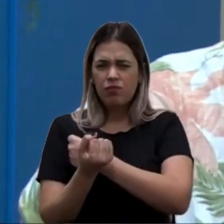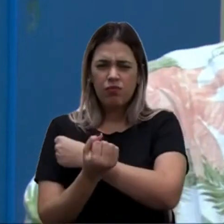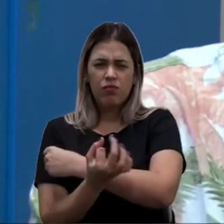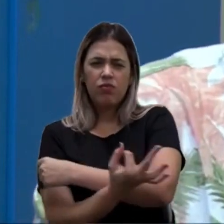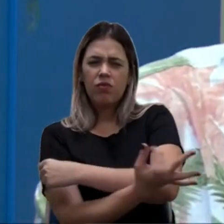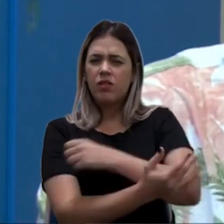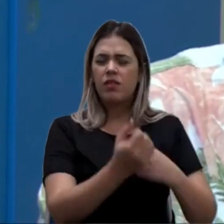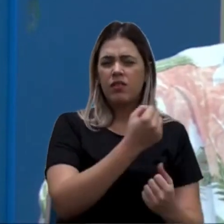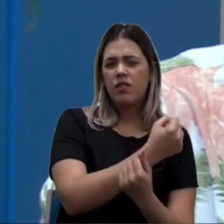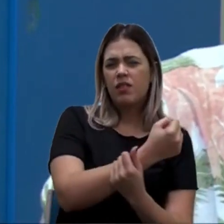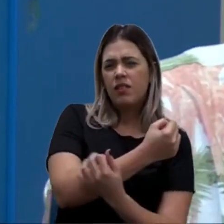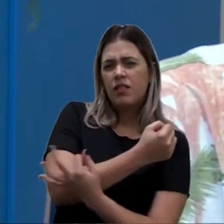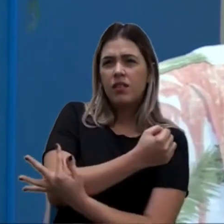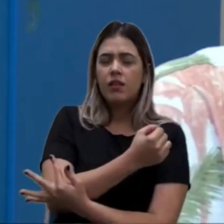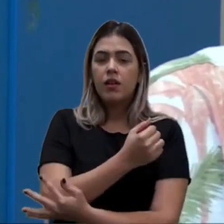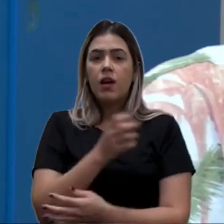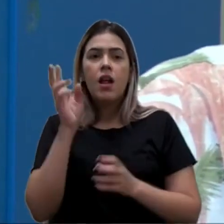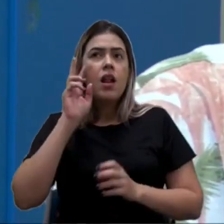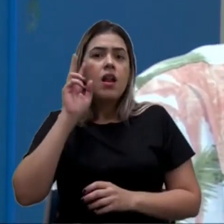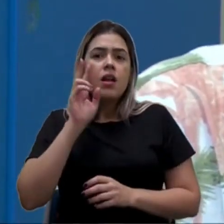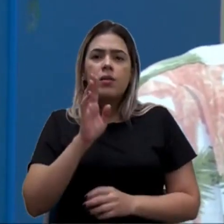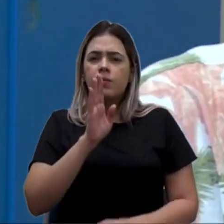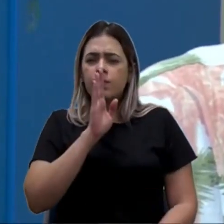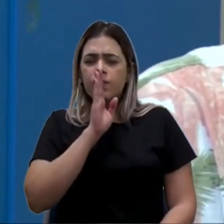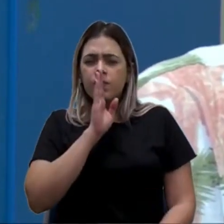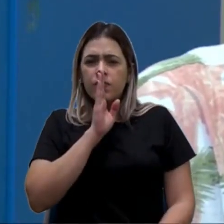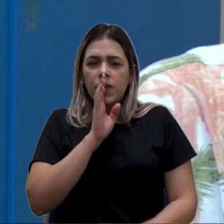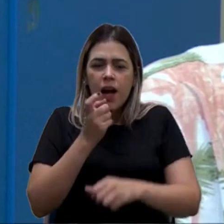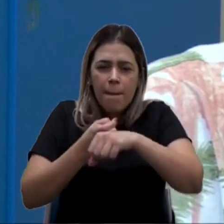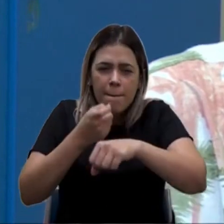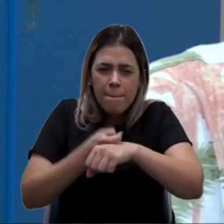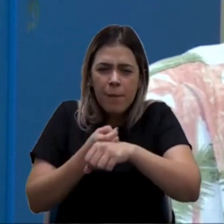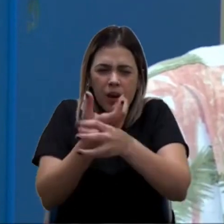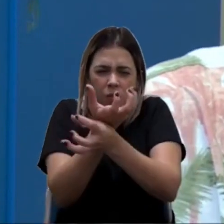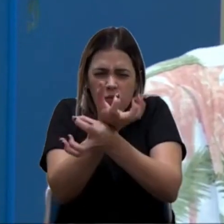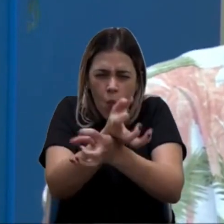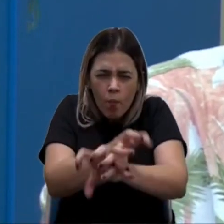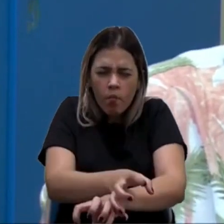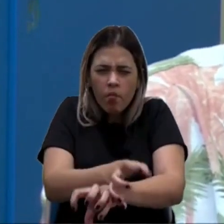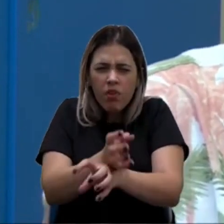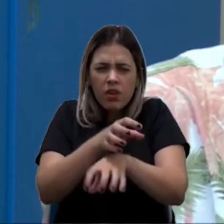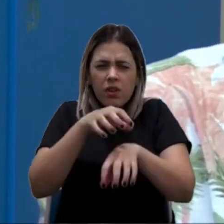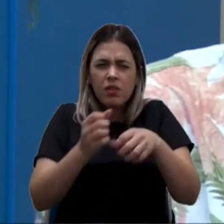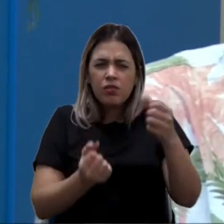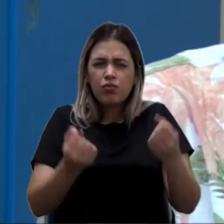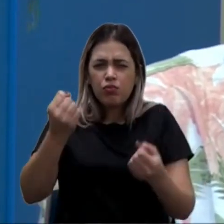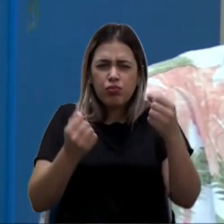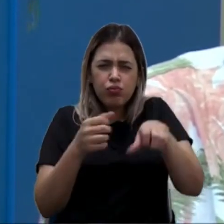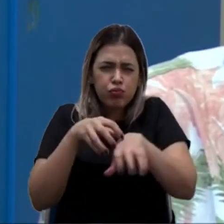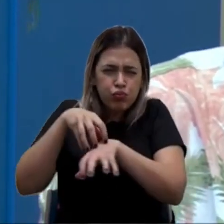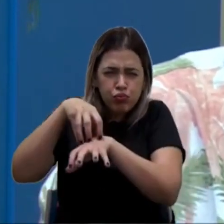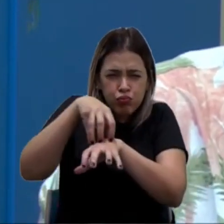nada lembra mas o silêncio do que a pedra matéria-prima do Sertão que percorremos em alta